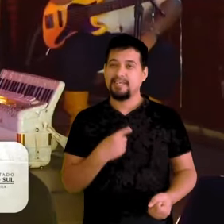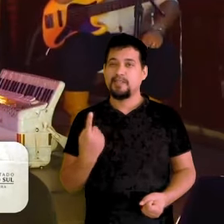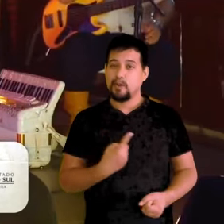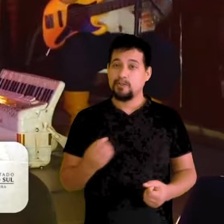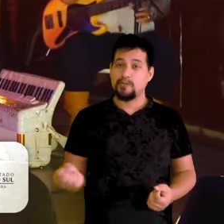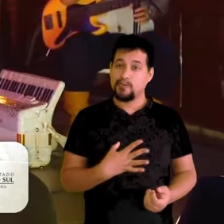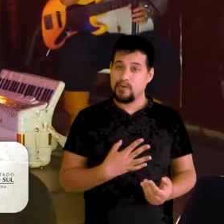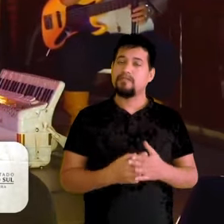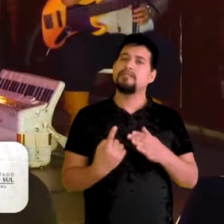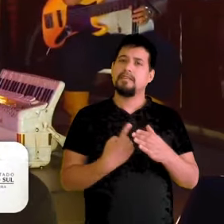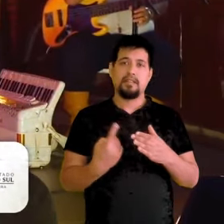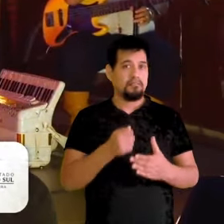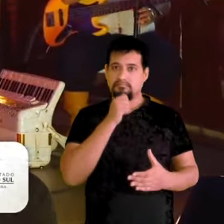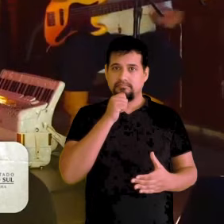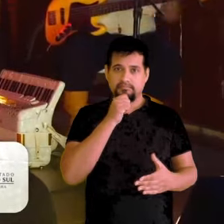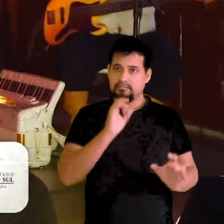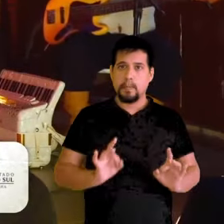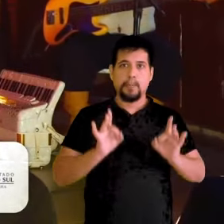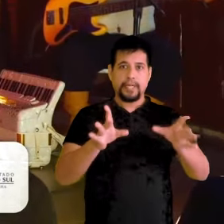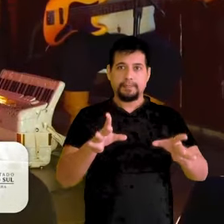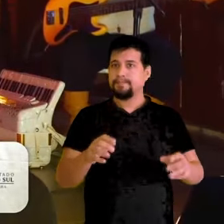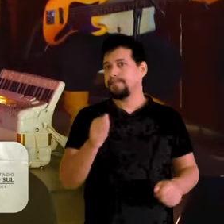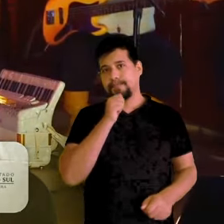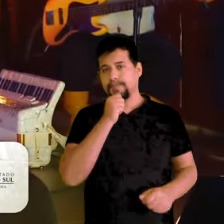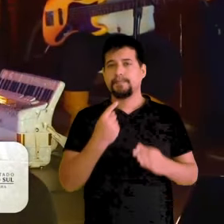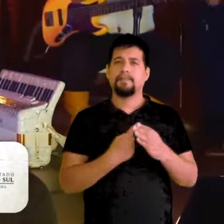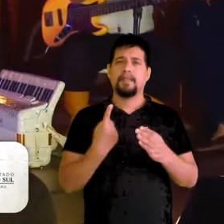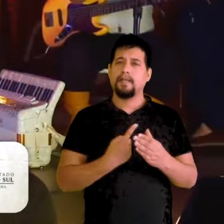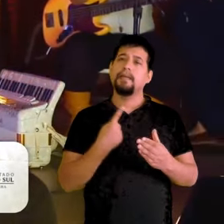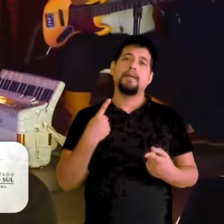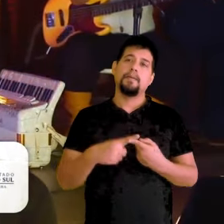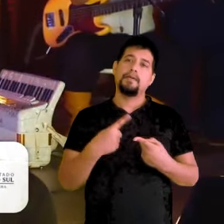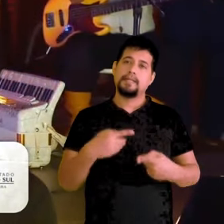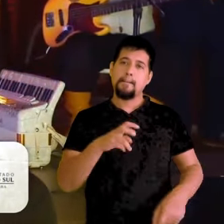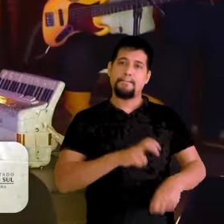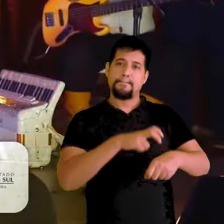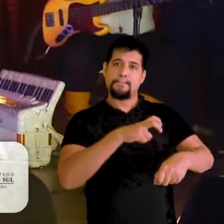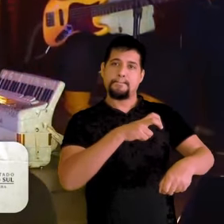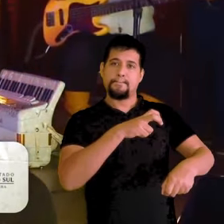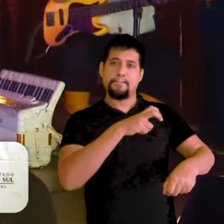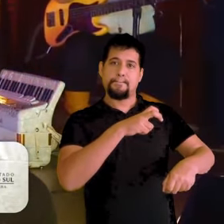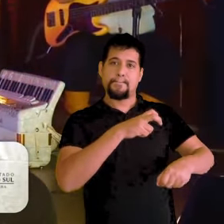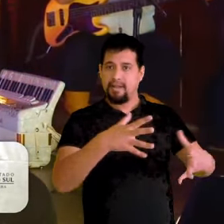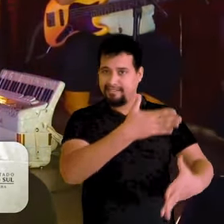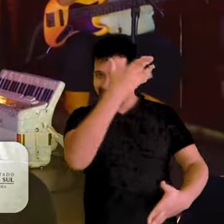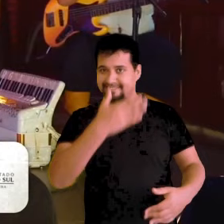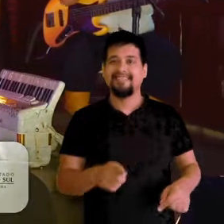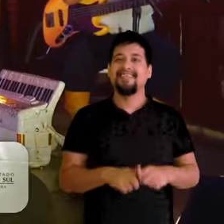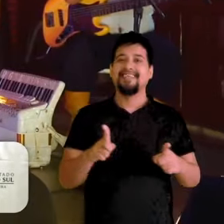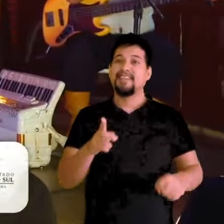Essa está gravada no nosso mais recente CD, né? Que não saiu o CD ainda, CD físico, por causa dessa, né?